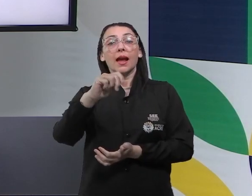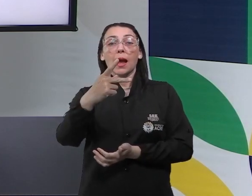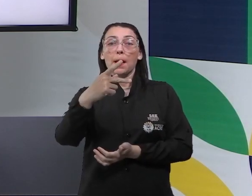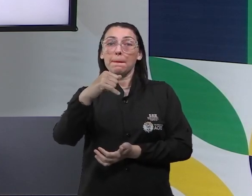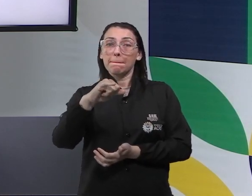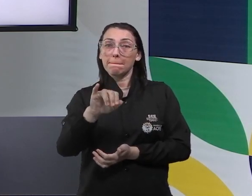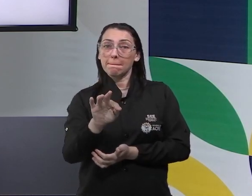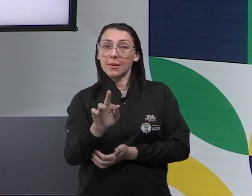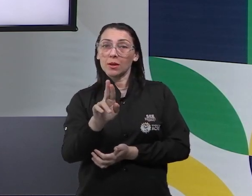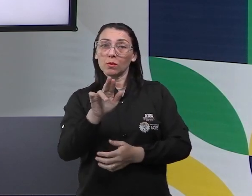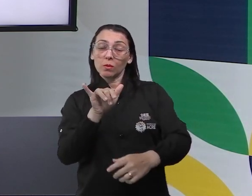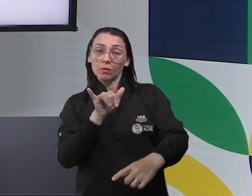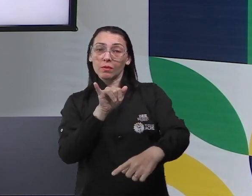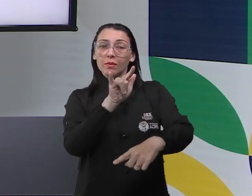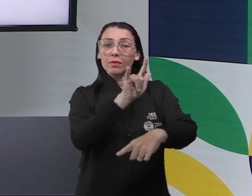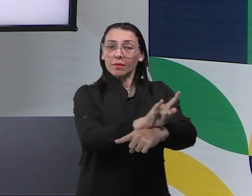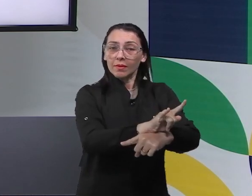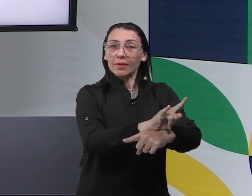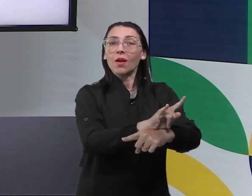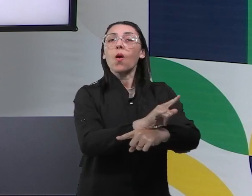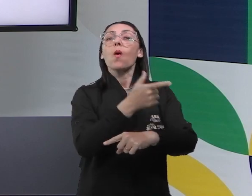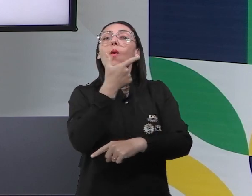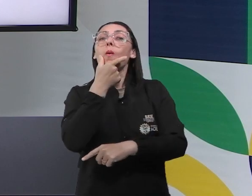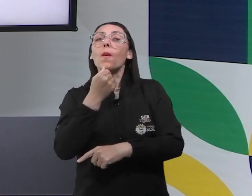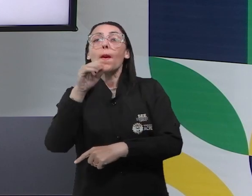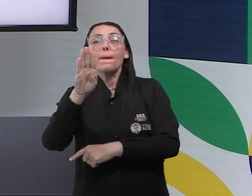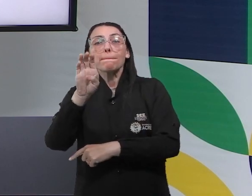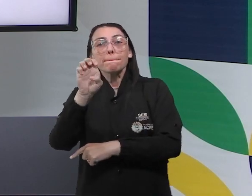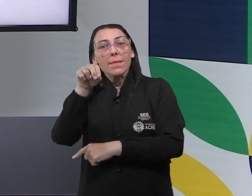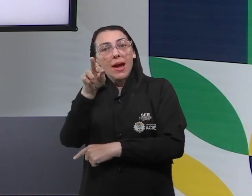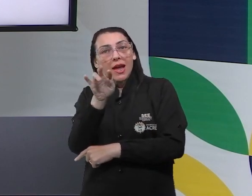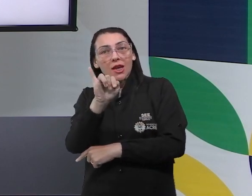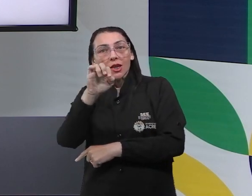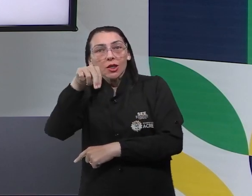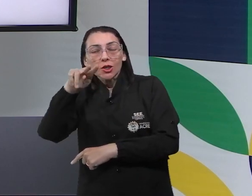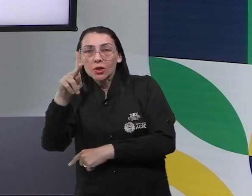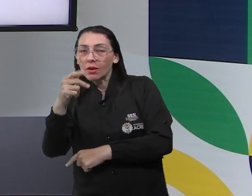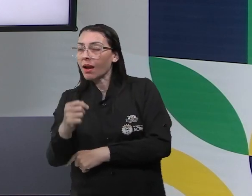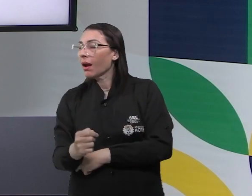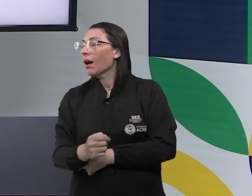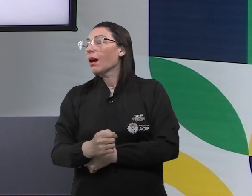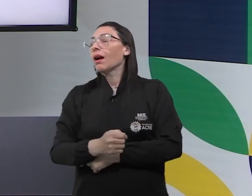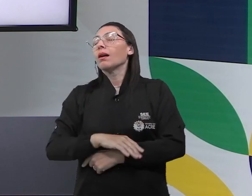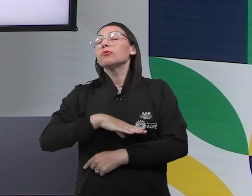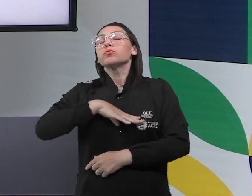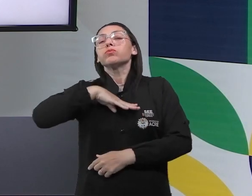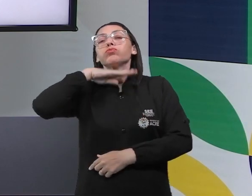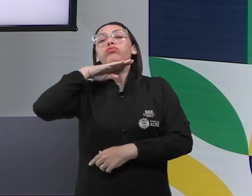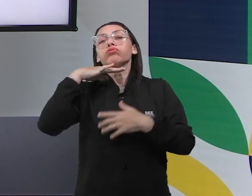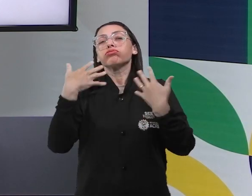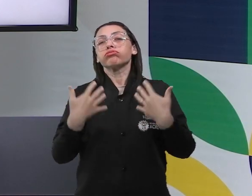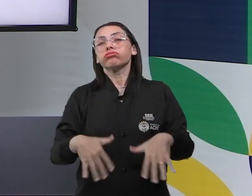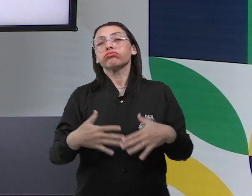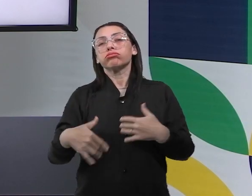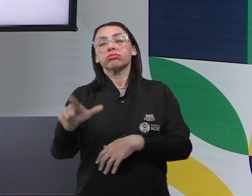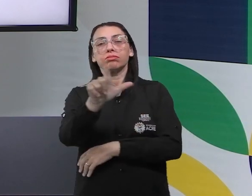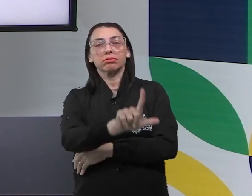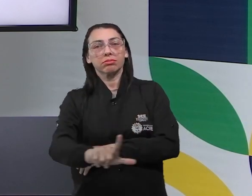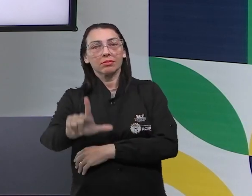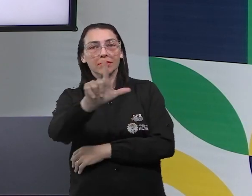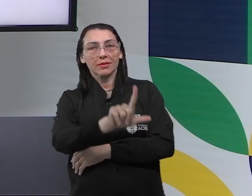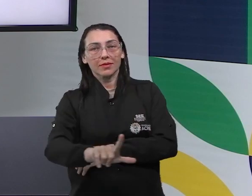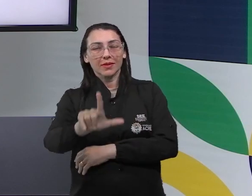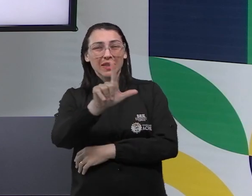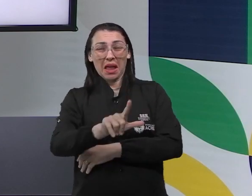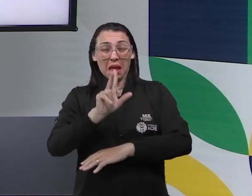ou não Bentinho? Professora, eu não aguento mais literatura clássica. Essa literatura,